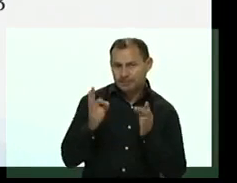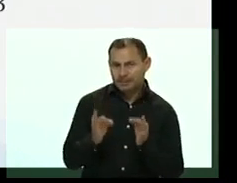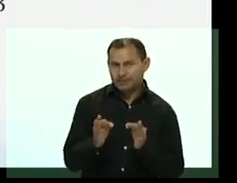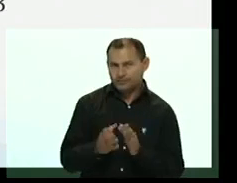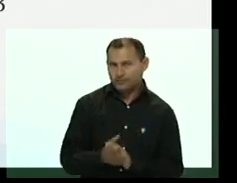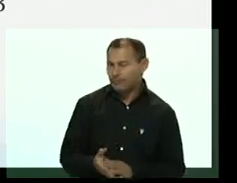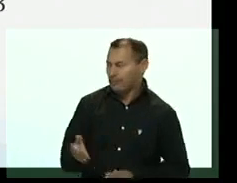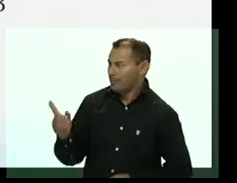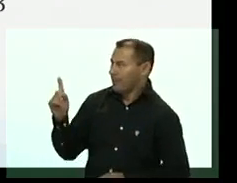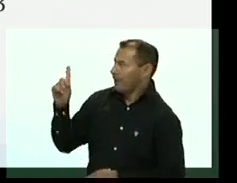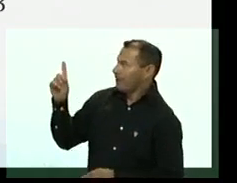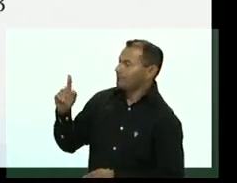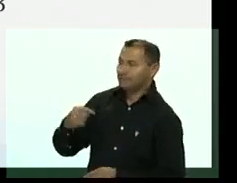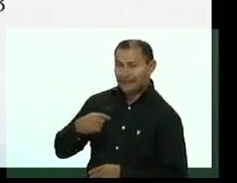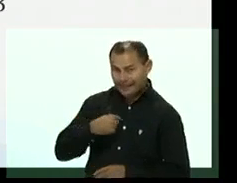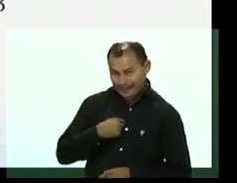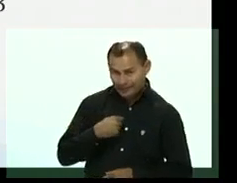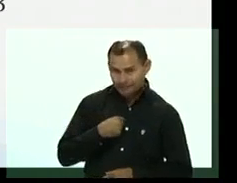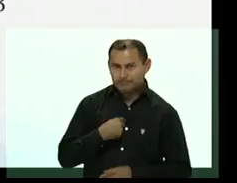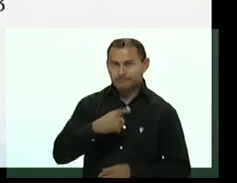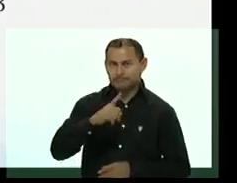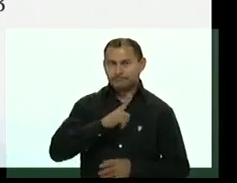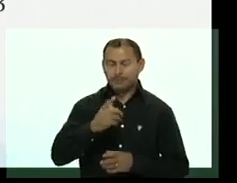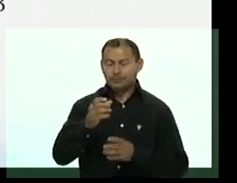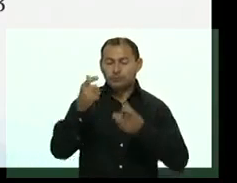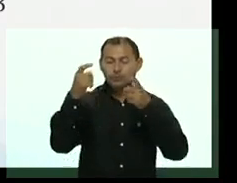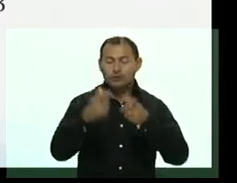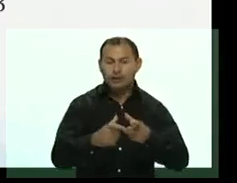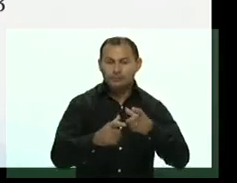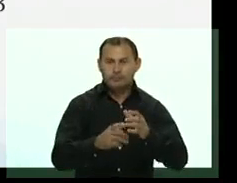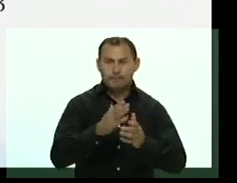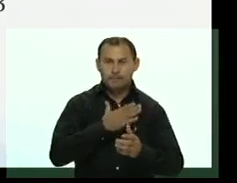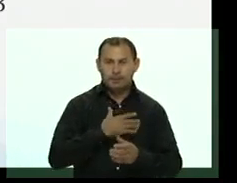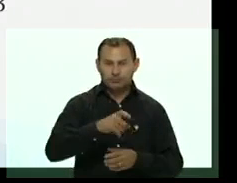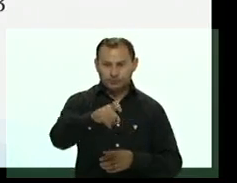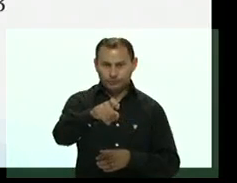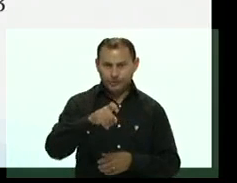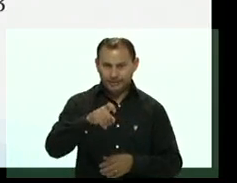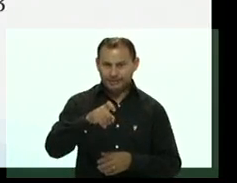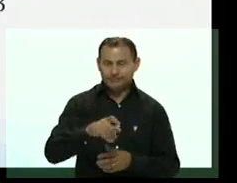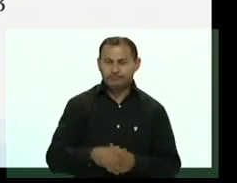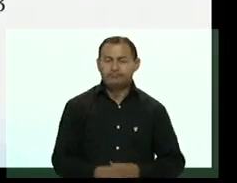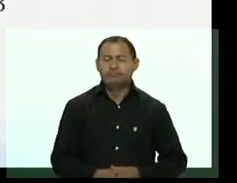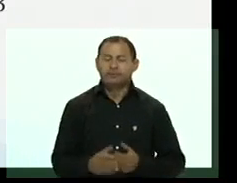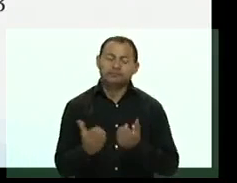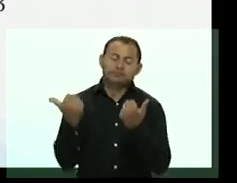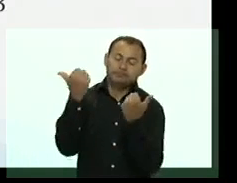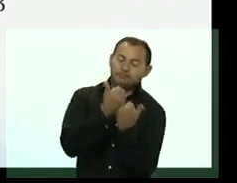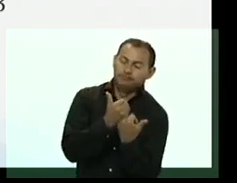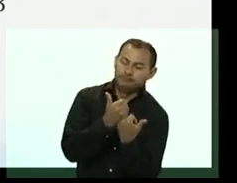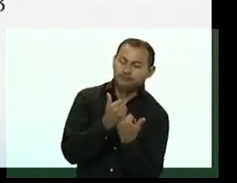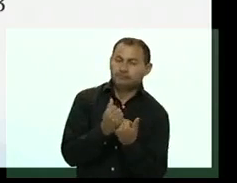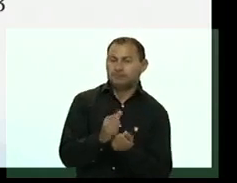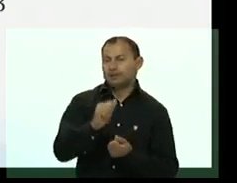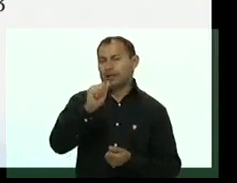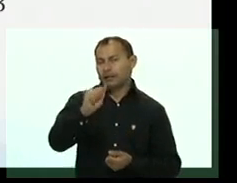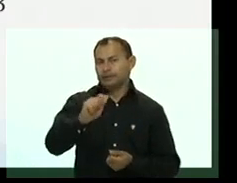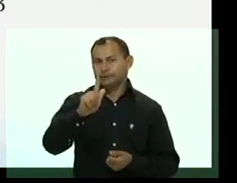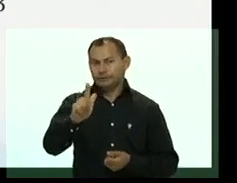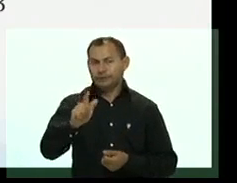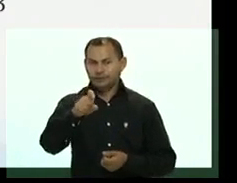certo? Mesmo que eu pegar no lugar desse meu x, substituir a g de